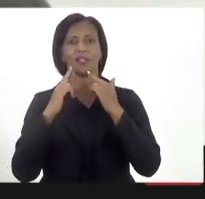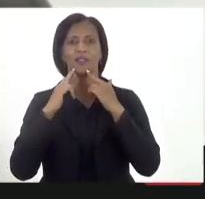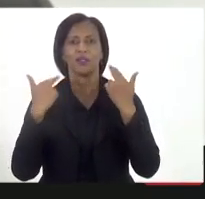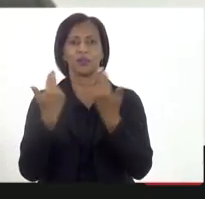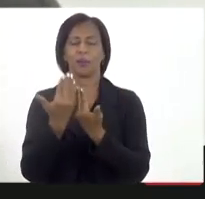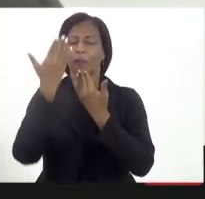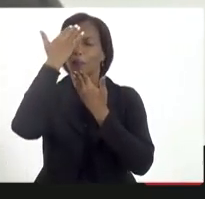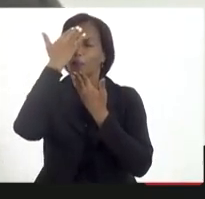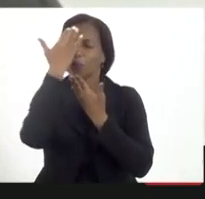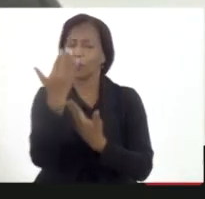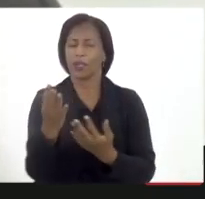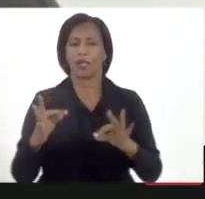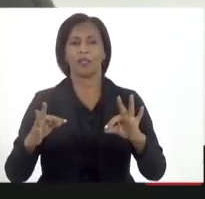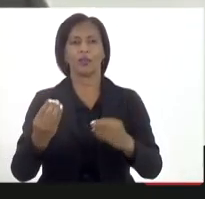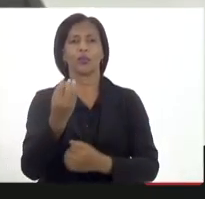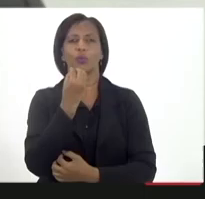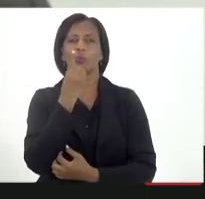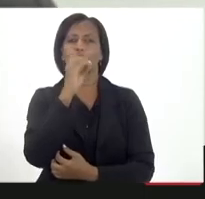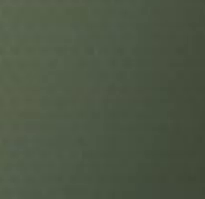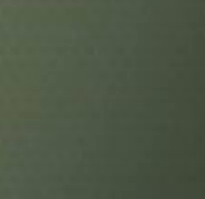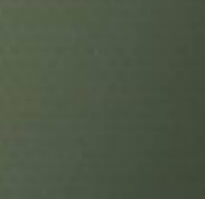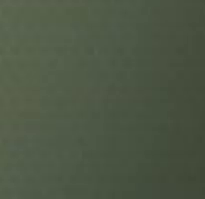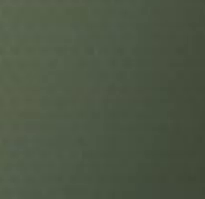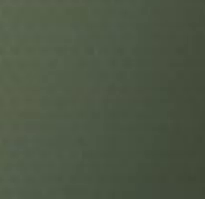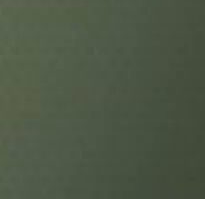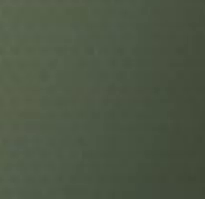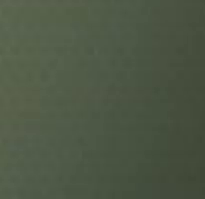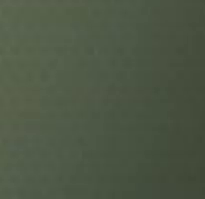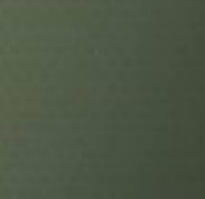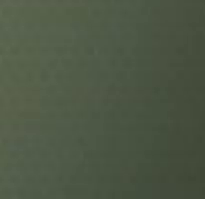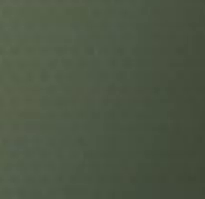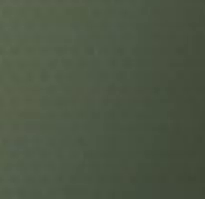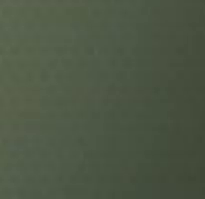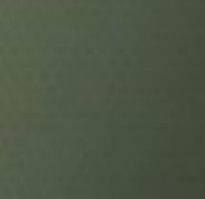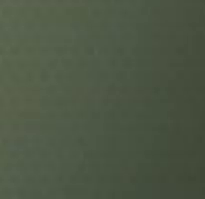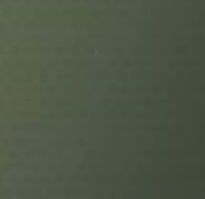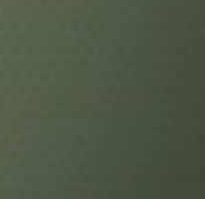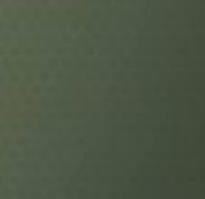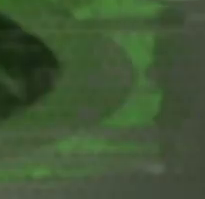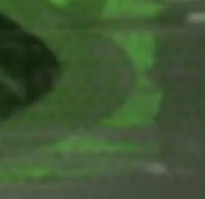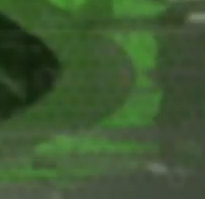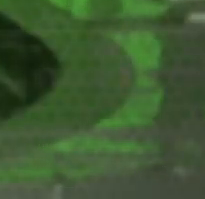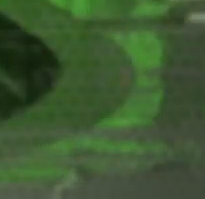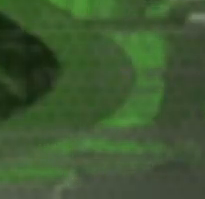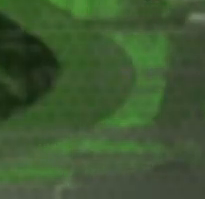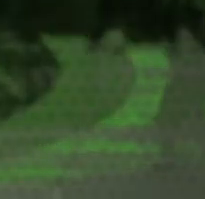Muito obrigado a todos um bom dia fique com Deus tá